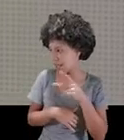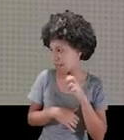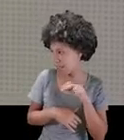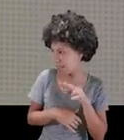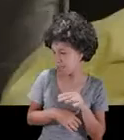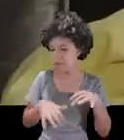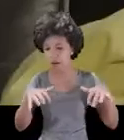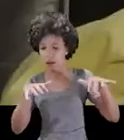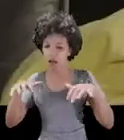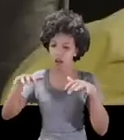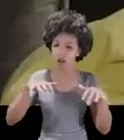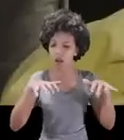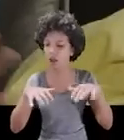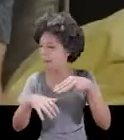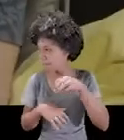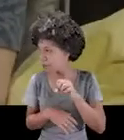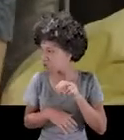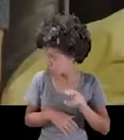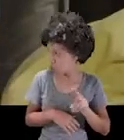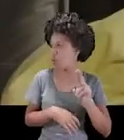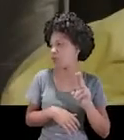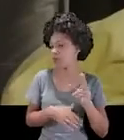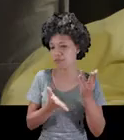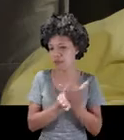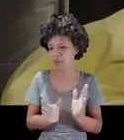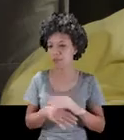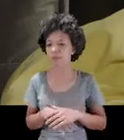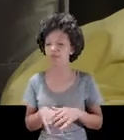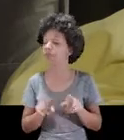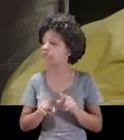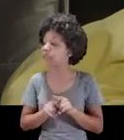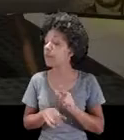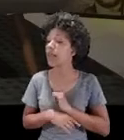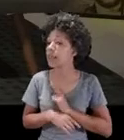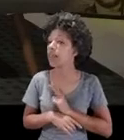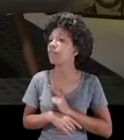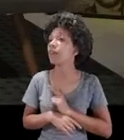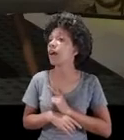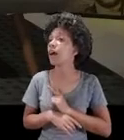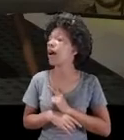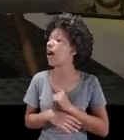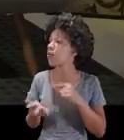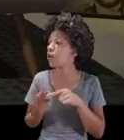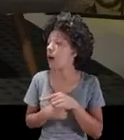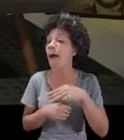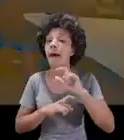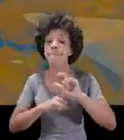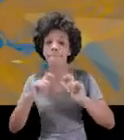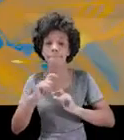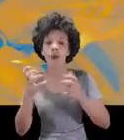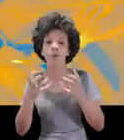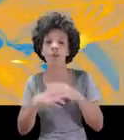economia de um país que destruiu lá é